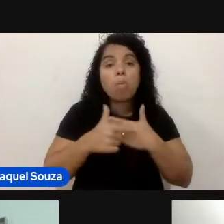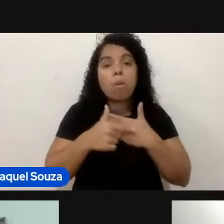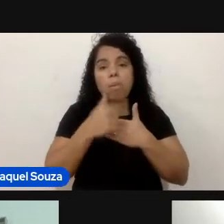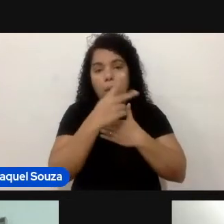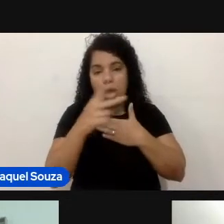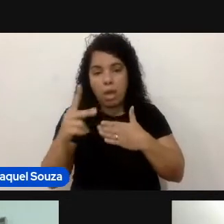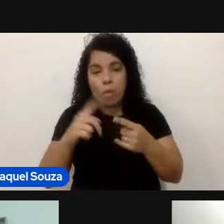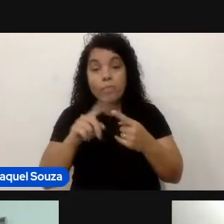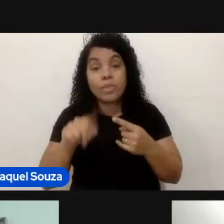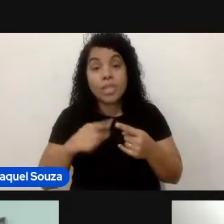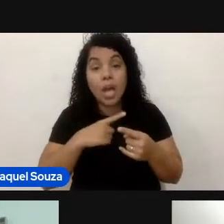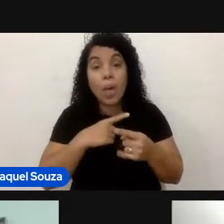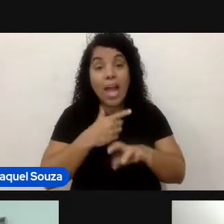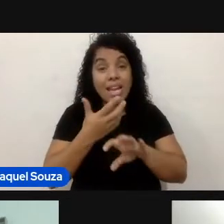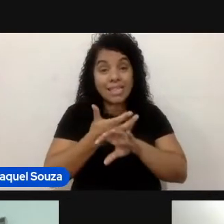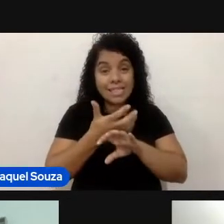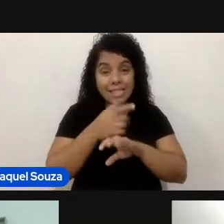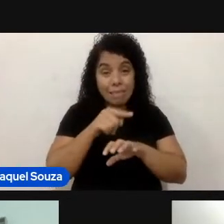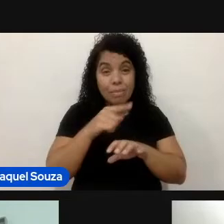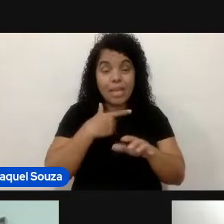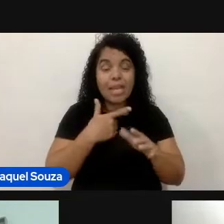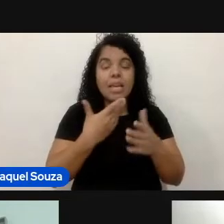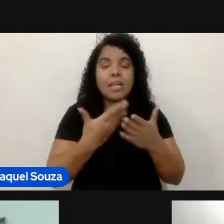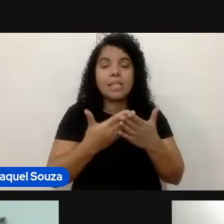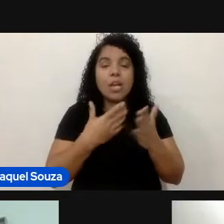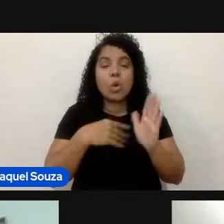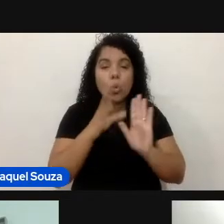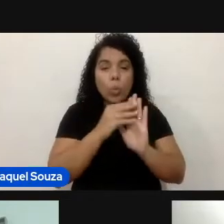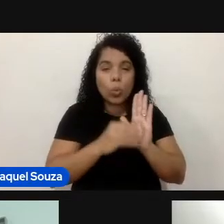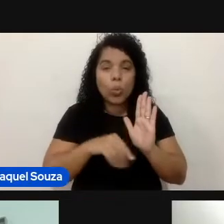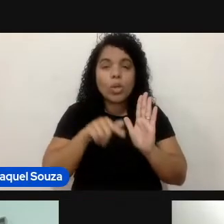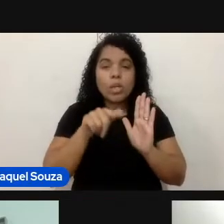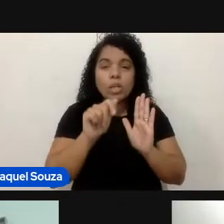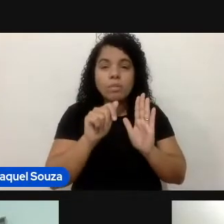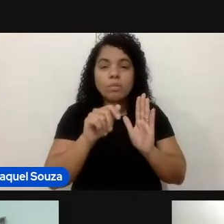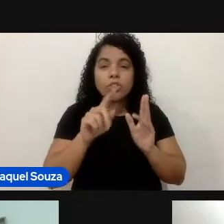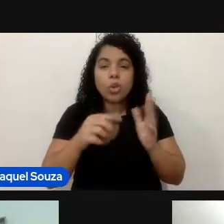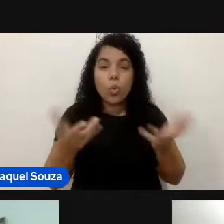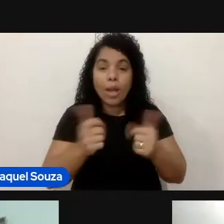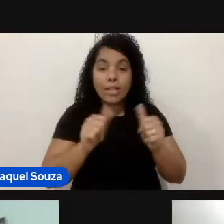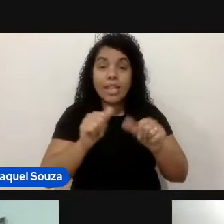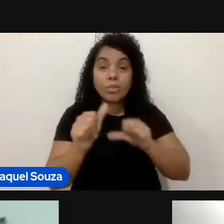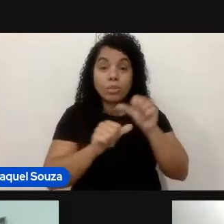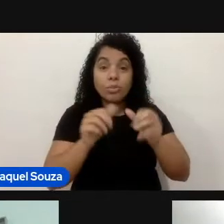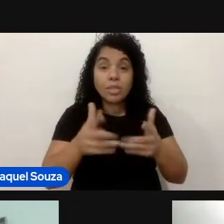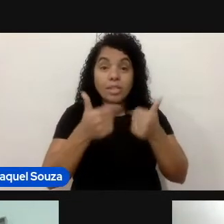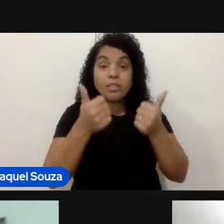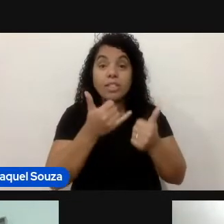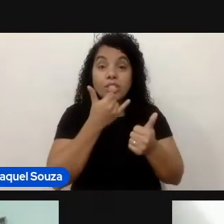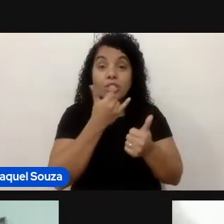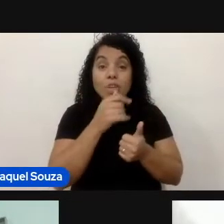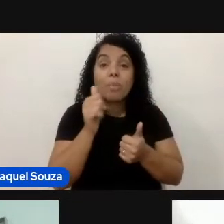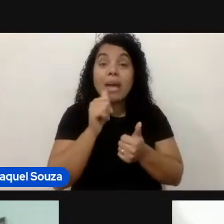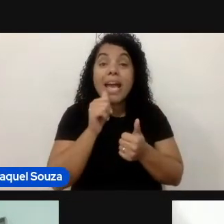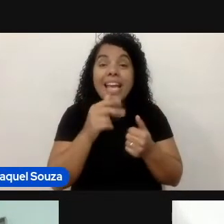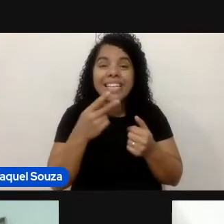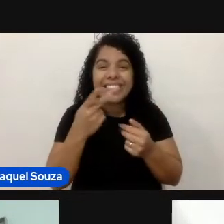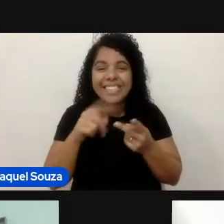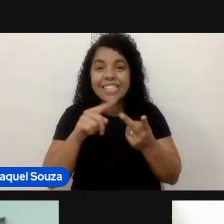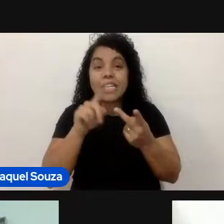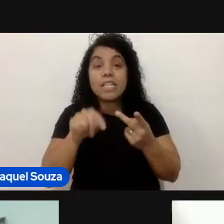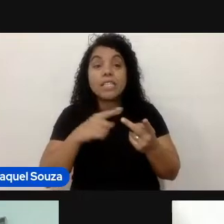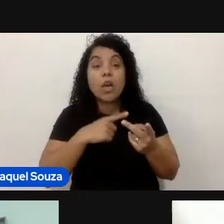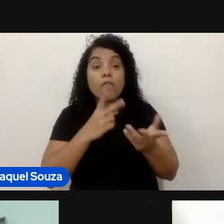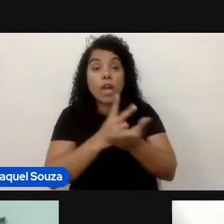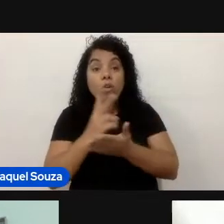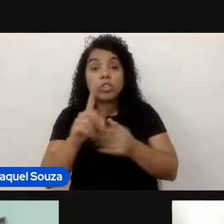uma disciplina muito importante, que ela já passou por muitas mutações e que vai continuar. Desculpa, gente. Vai continuar